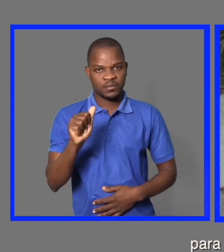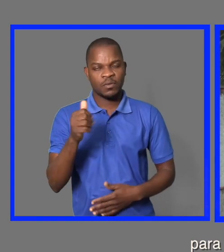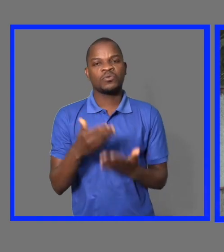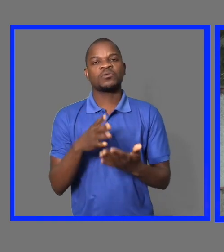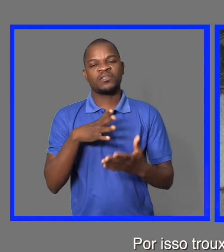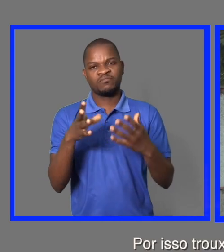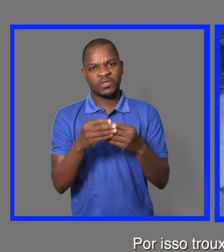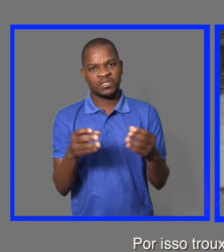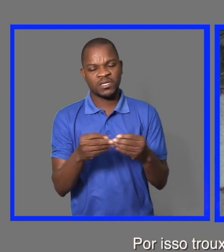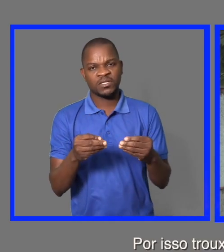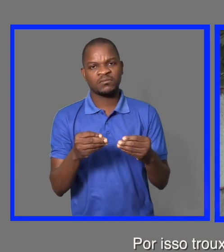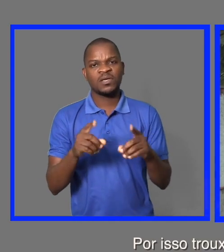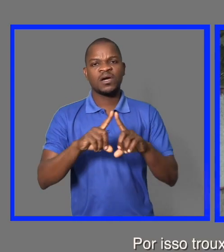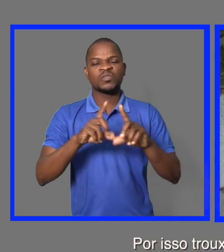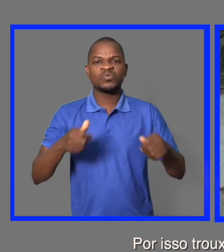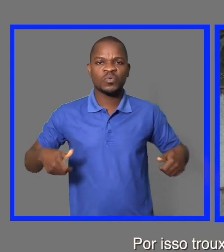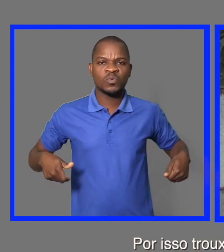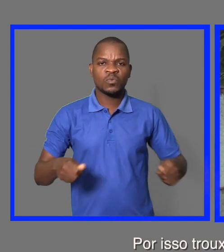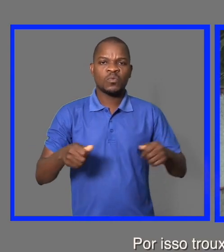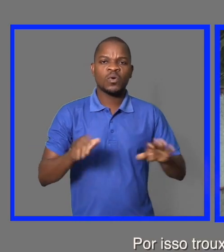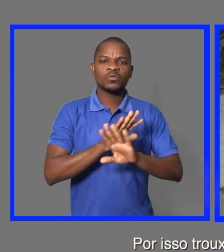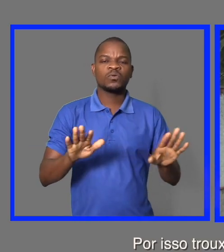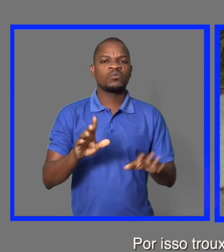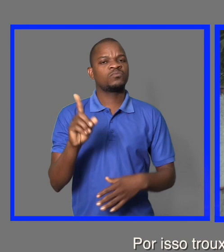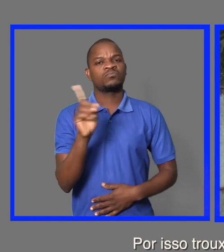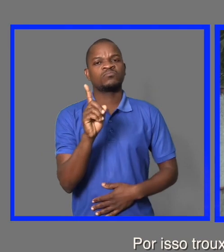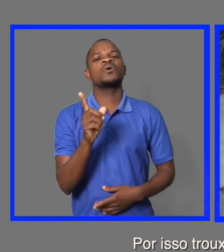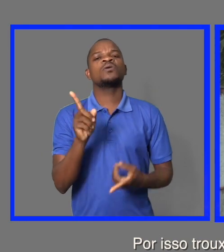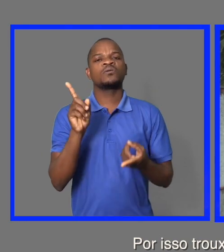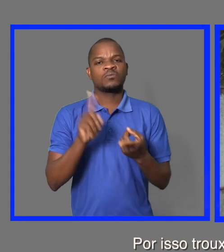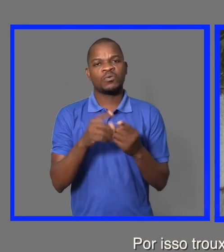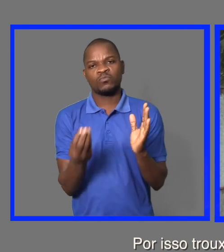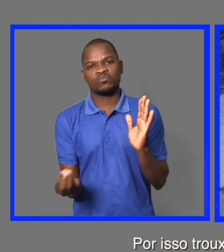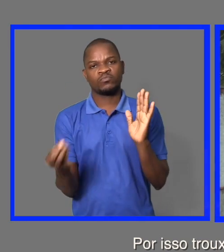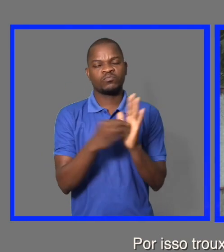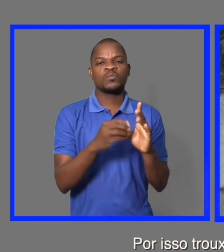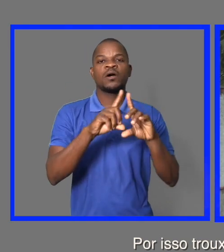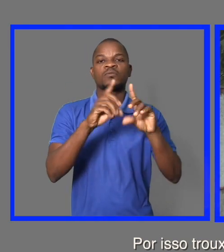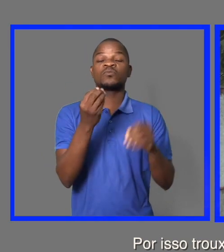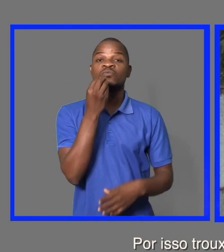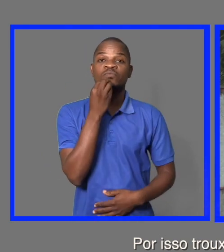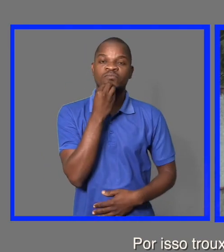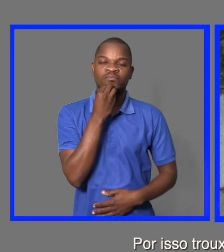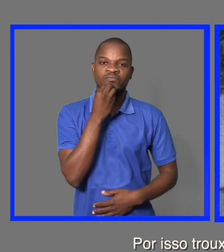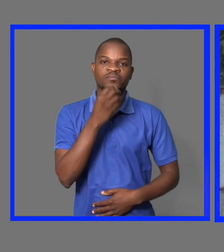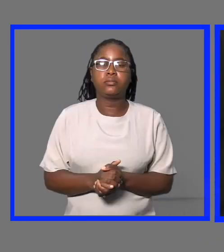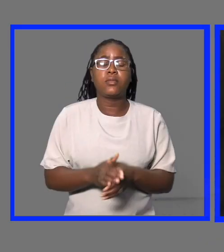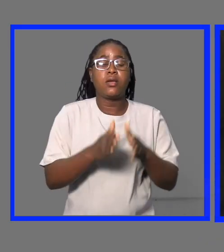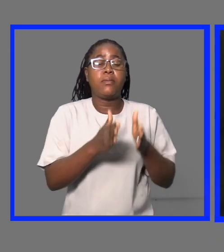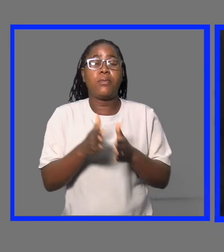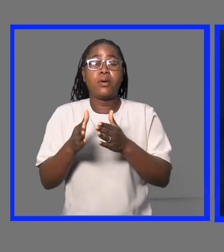crianças. Por isso que trouxemos não apenas o material de compensação, como também algum produto